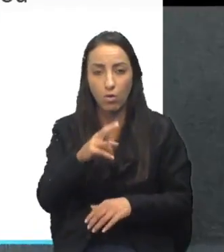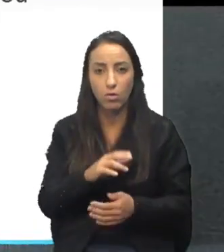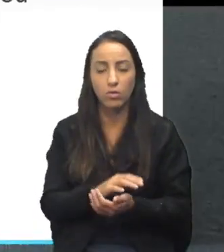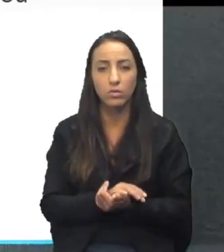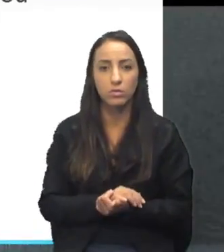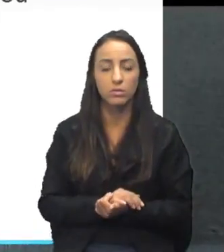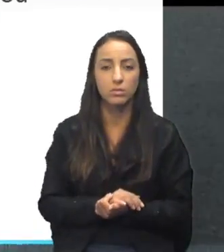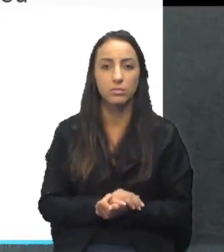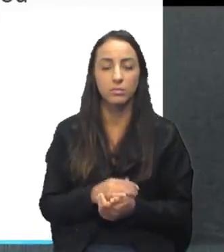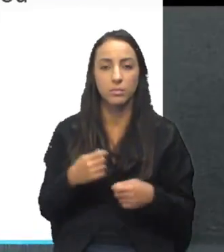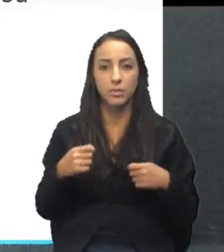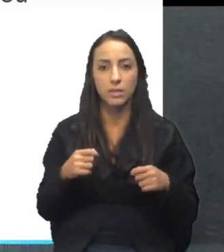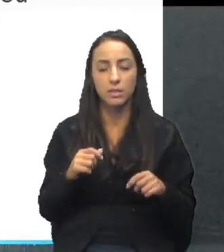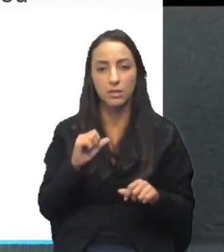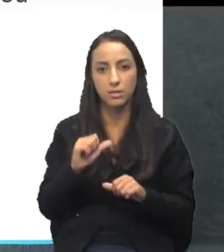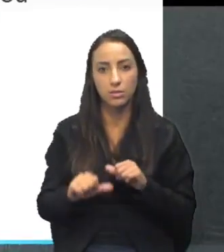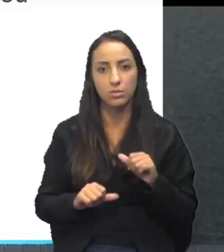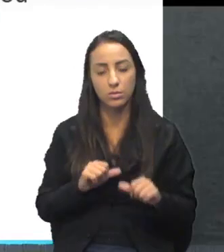e, portanto,